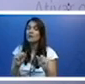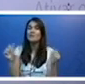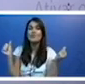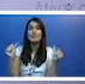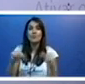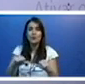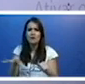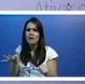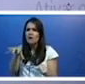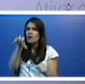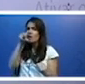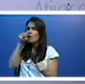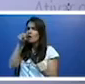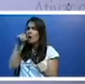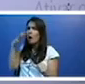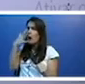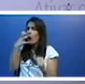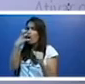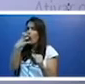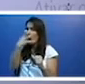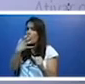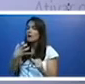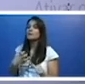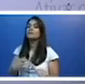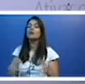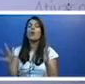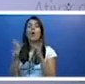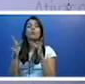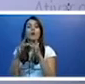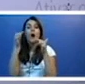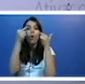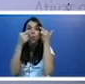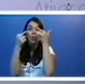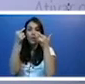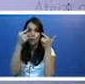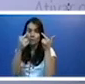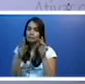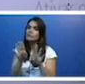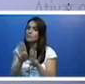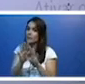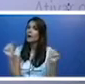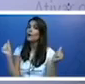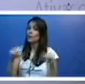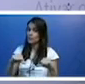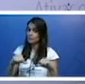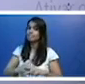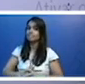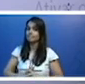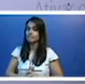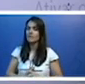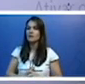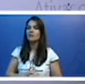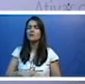forem inalados, né, respirados ou então entrarem em contato com os olhos. Somente, né, de estar presente aqui